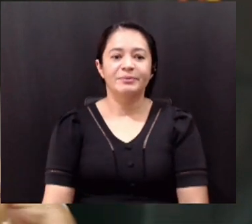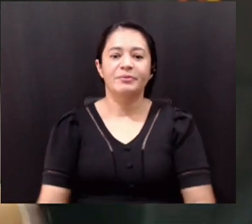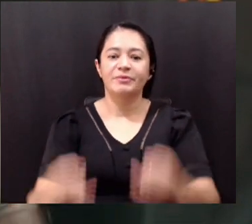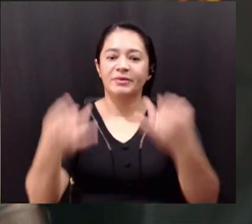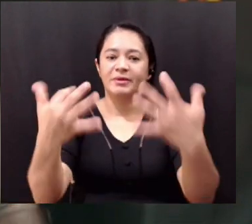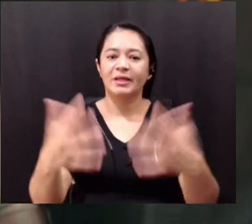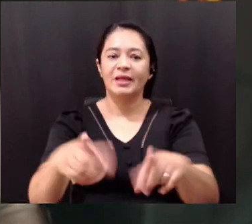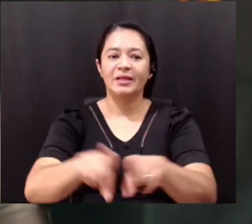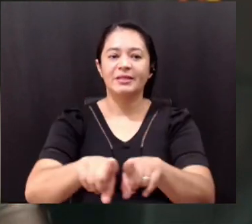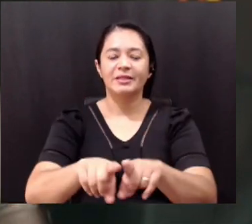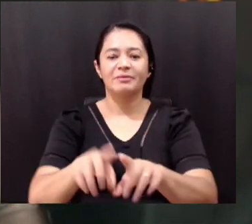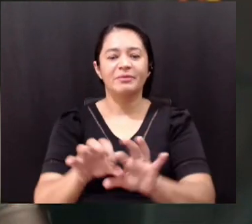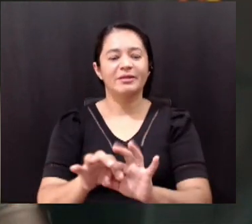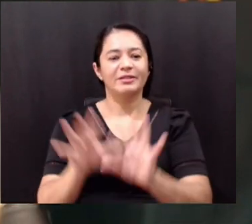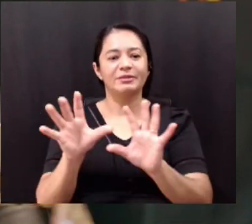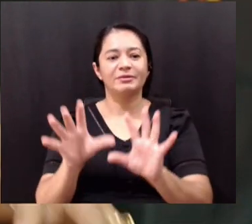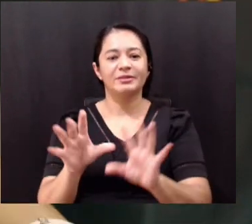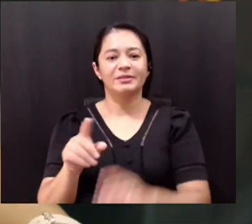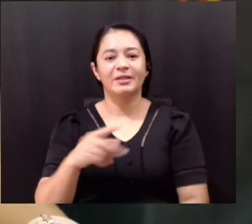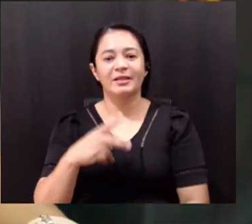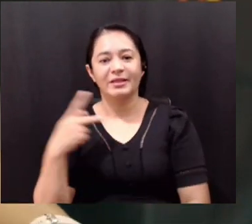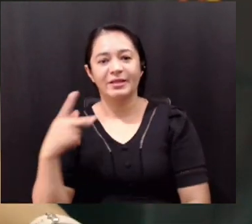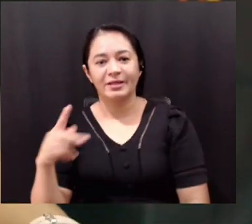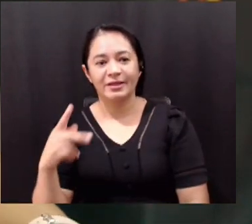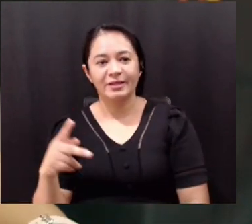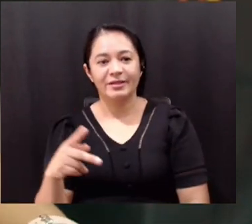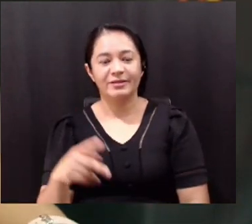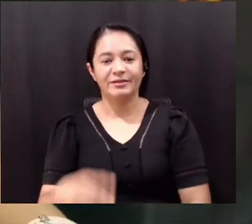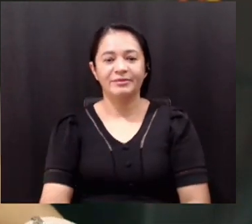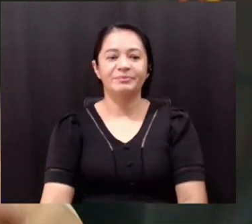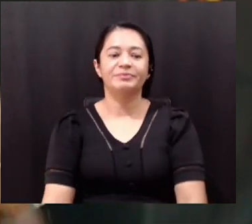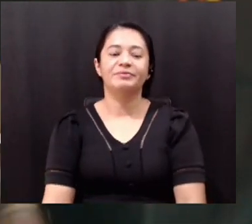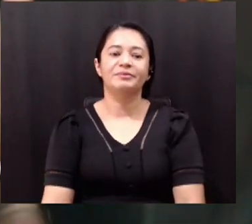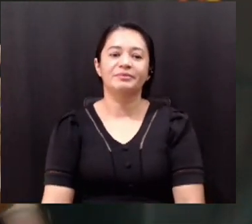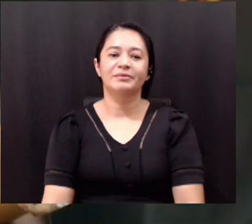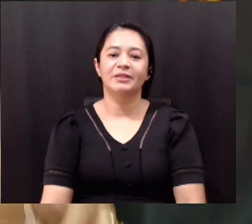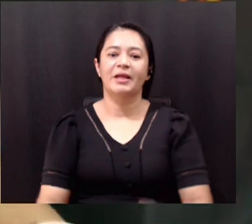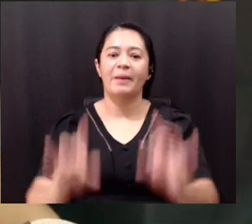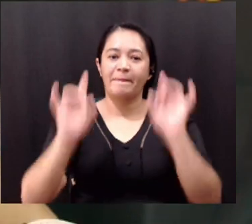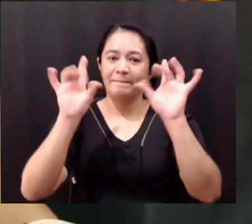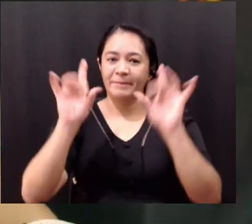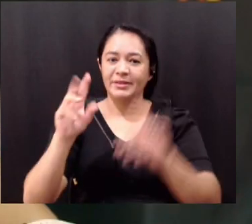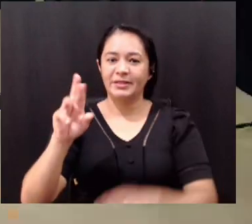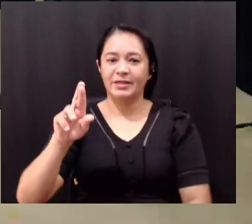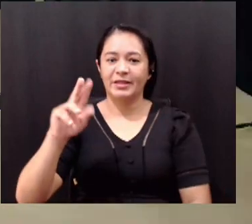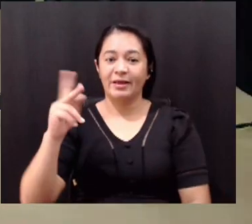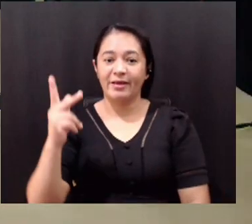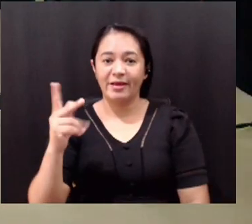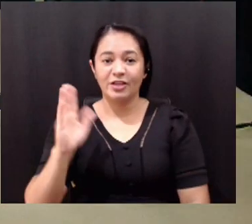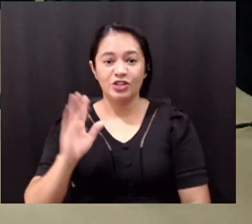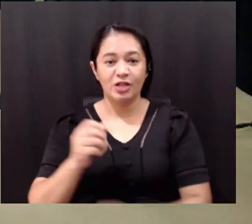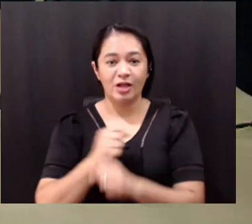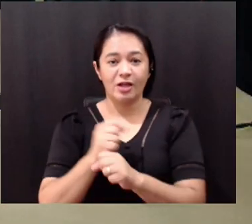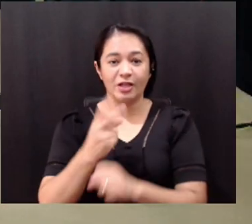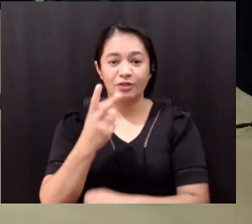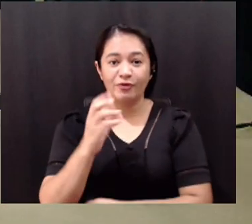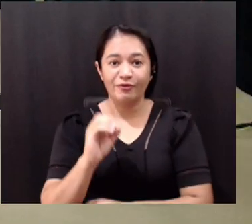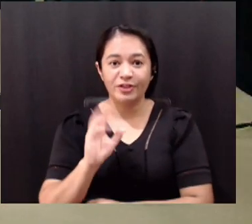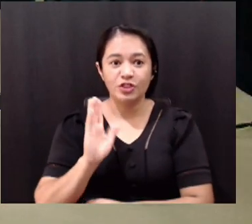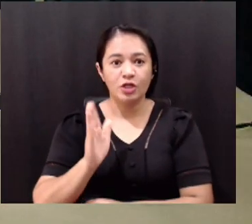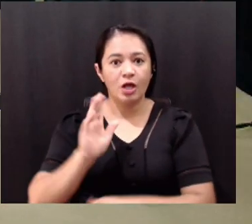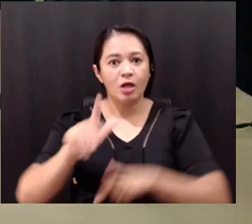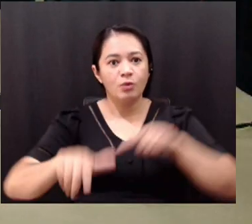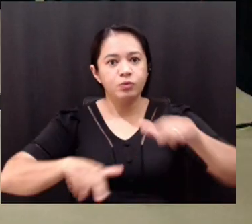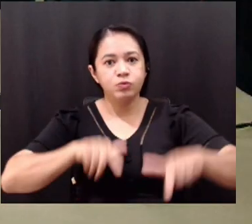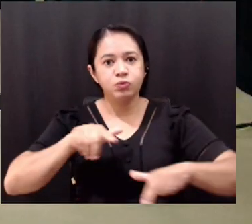disponibilidade, né, da Damares, a Damares Alfredo, que é especialista em RH há 20 anos, imagina, 20 anos trabalhando no Recursos